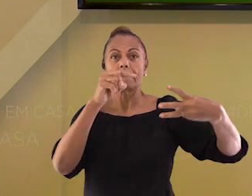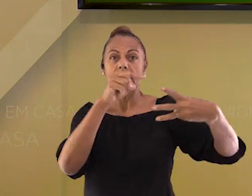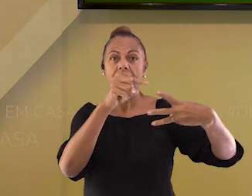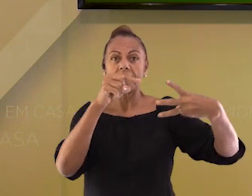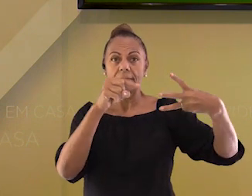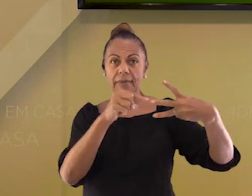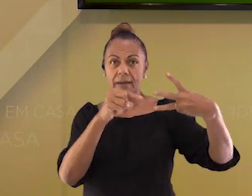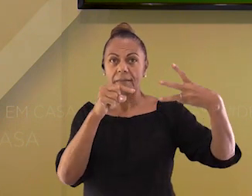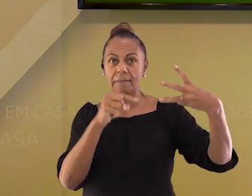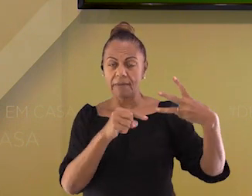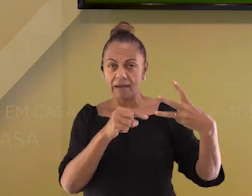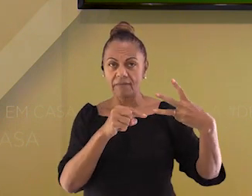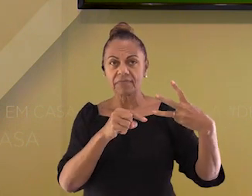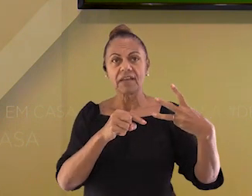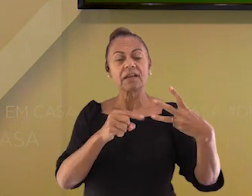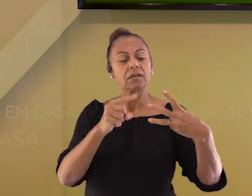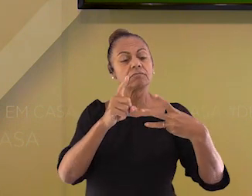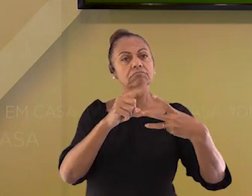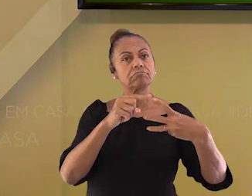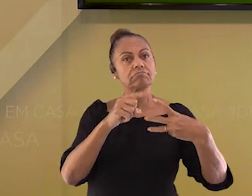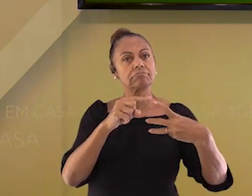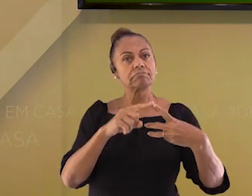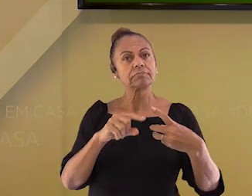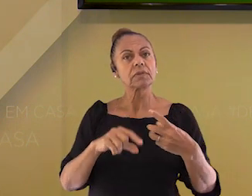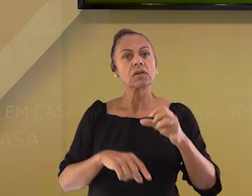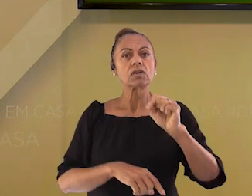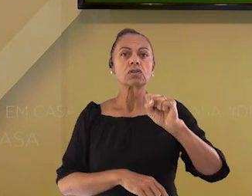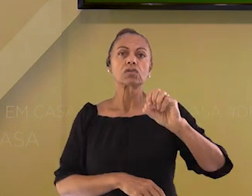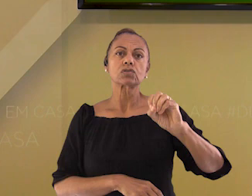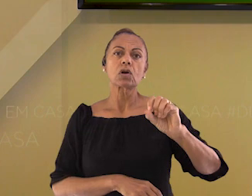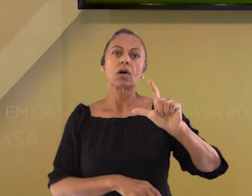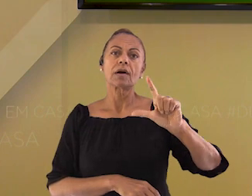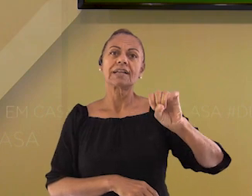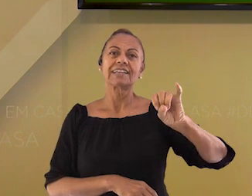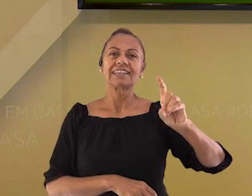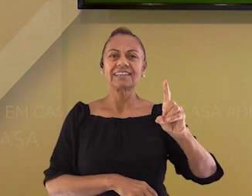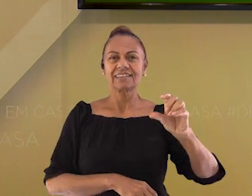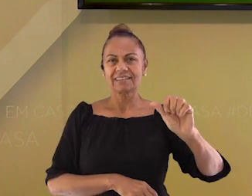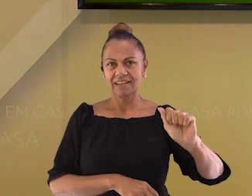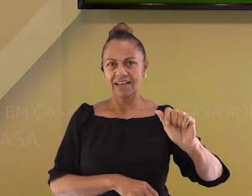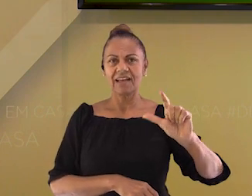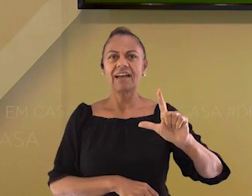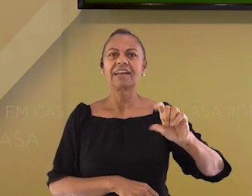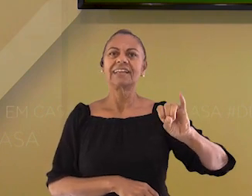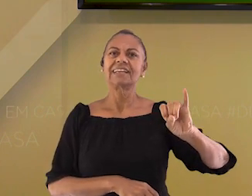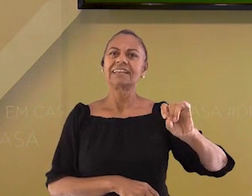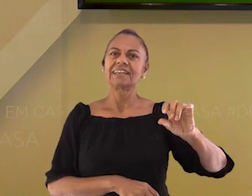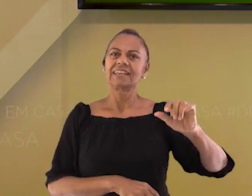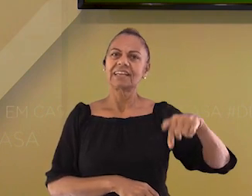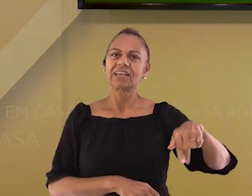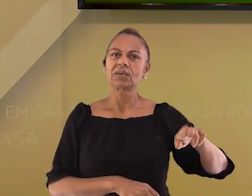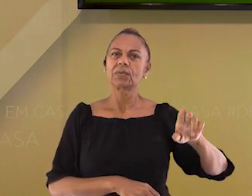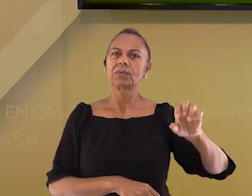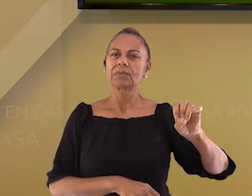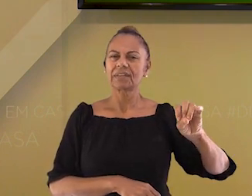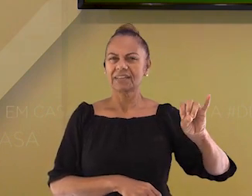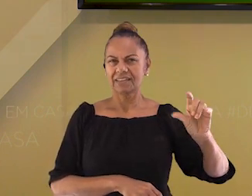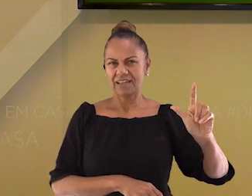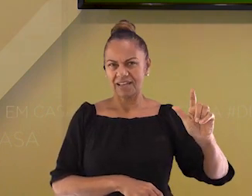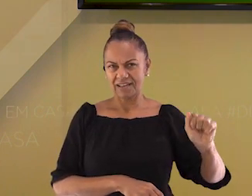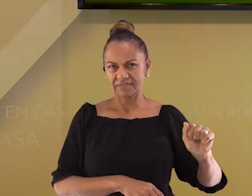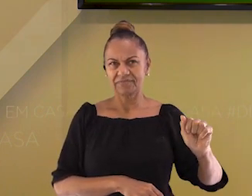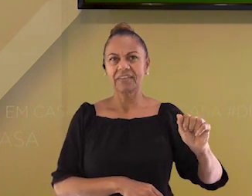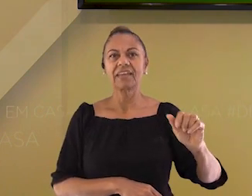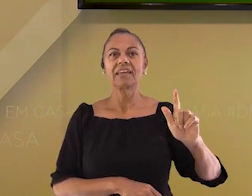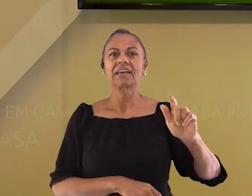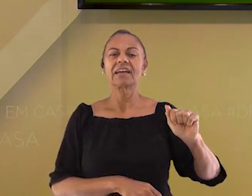3 formas: na forma sólida, líquida e gasosa. Um exemplo de forma sólida é